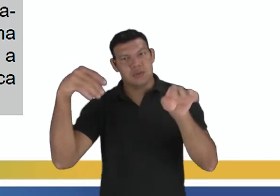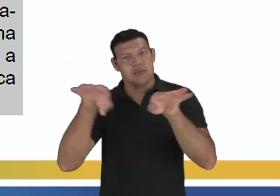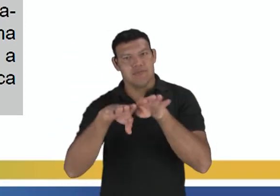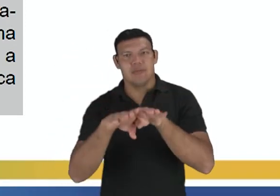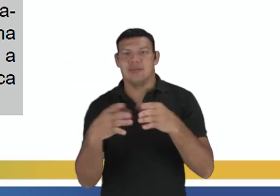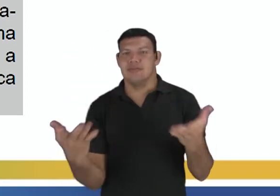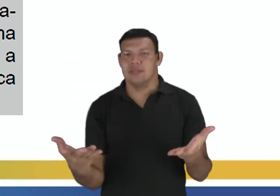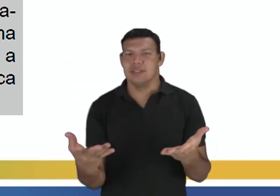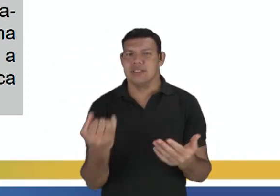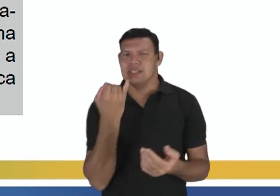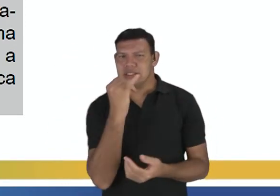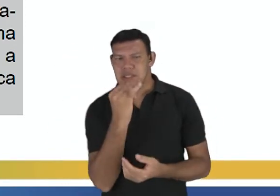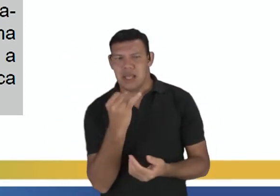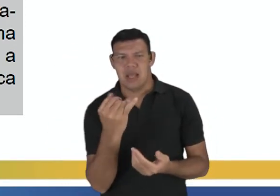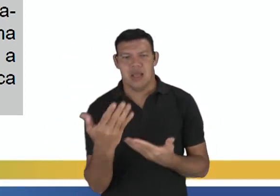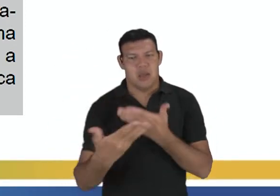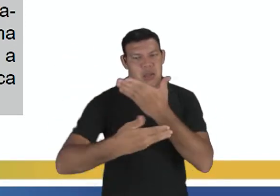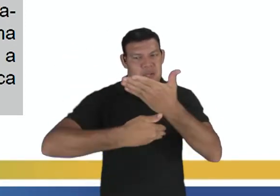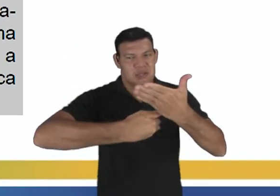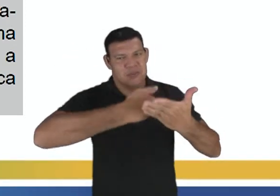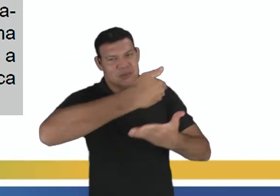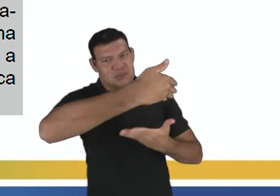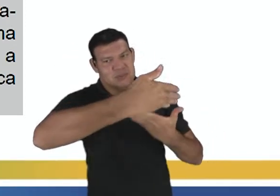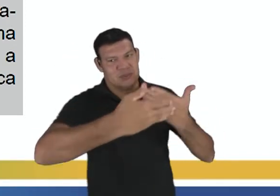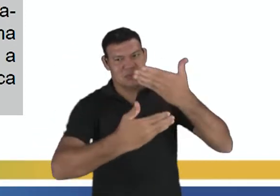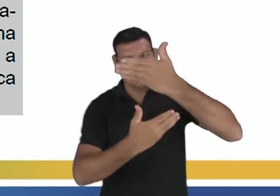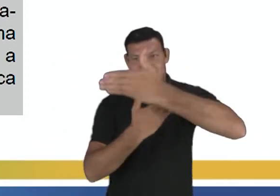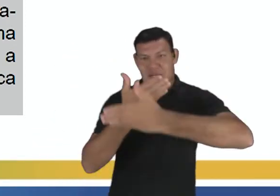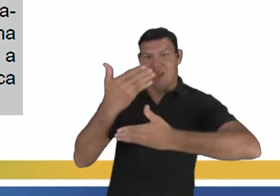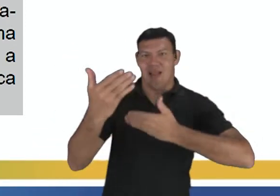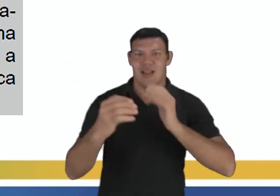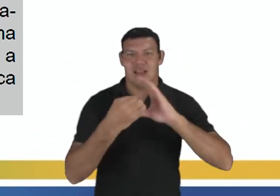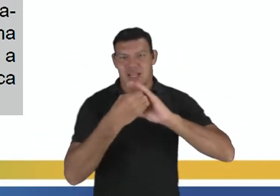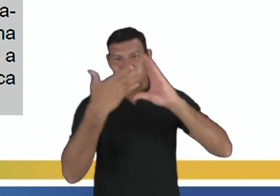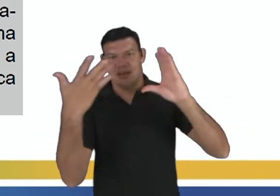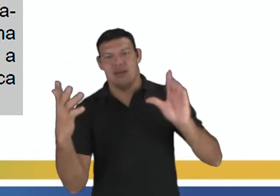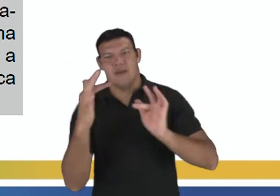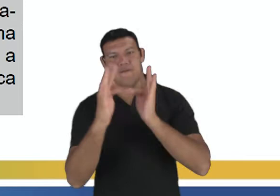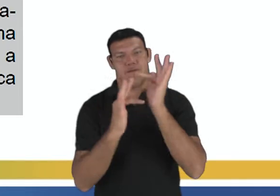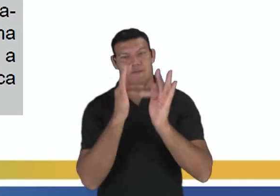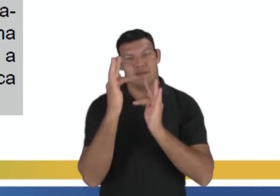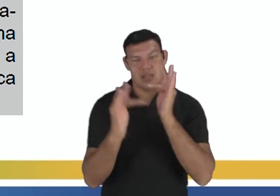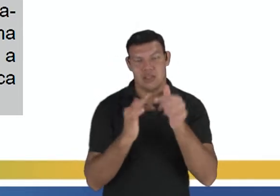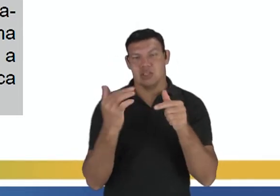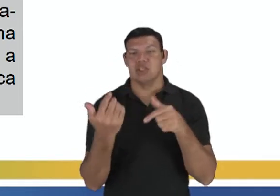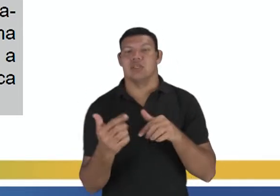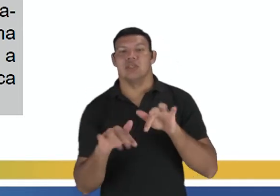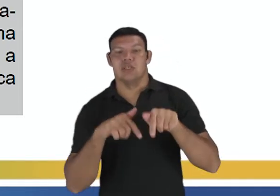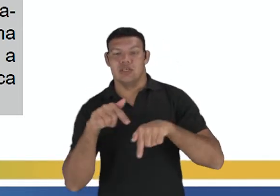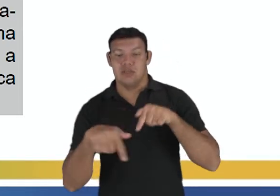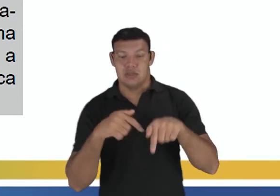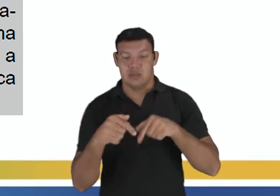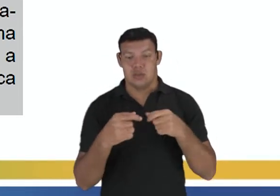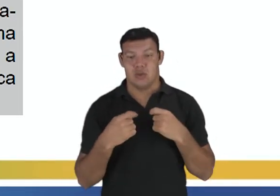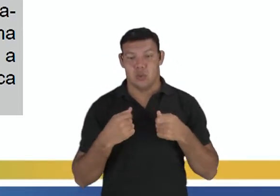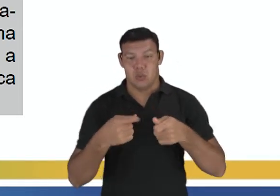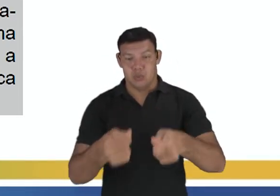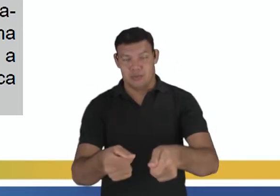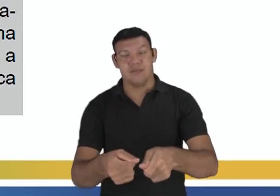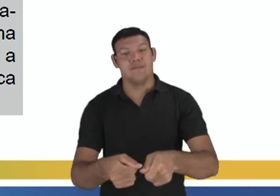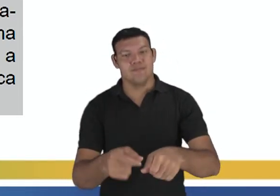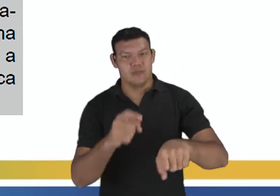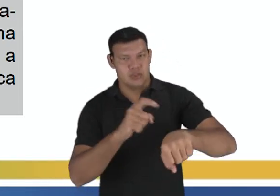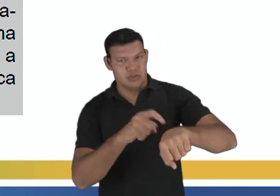veio da Terra, porque se ambas compartilham, né, características físicas e químicas do solo, elas em